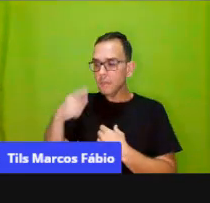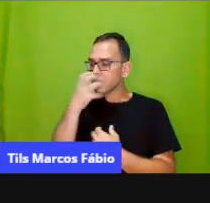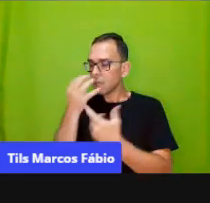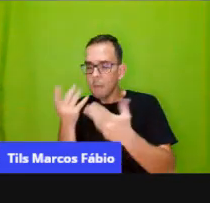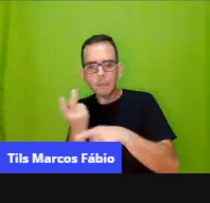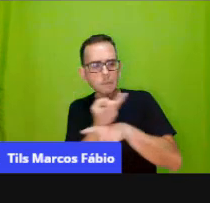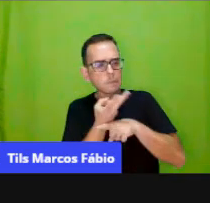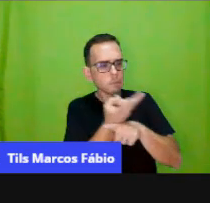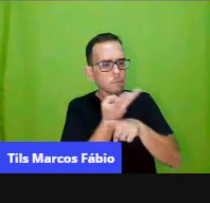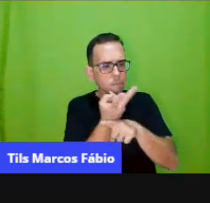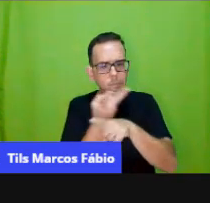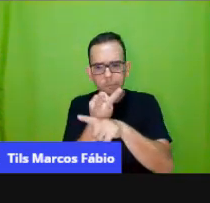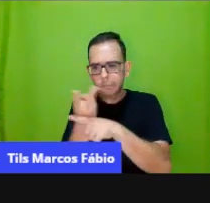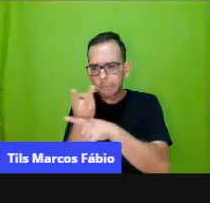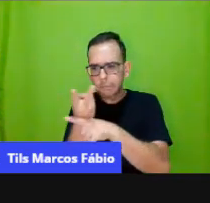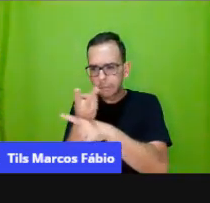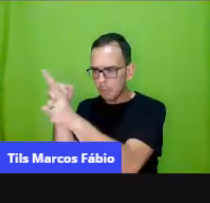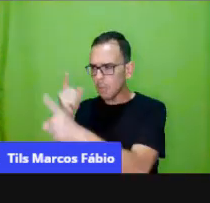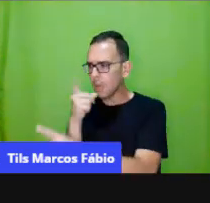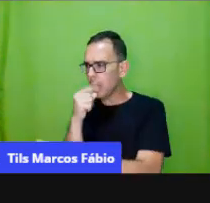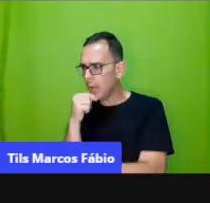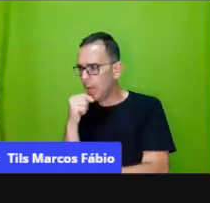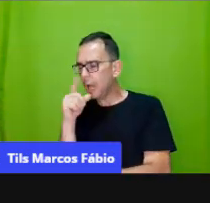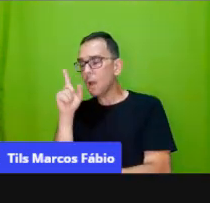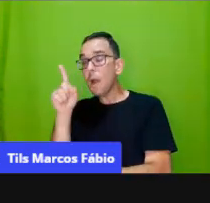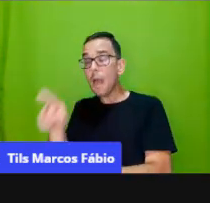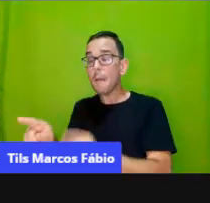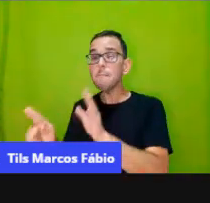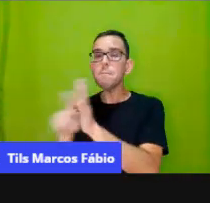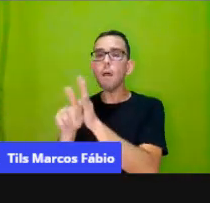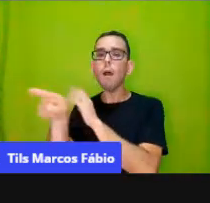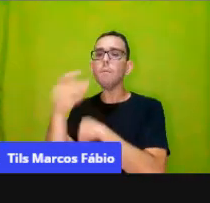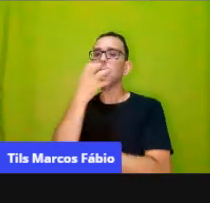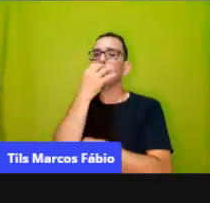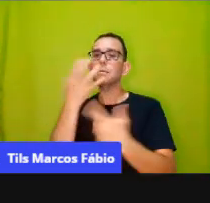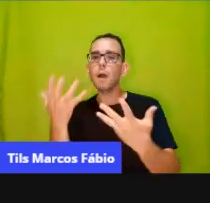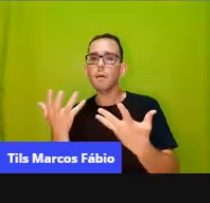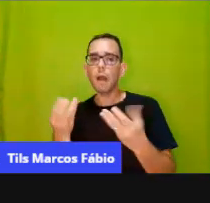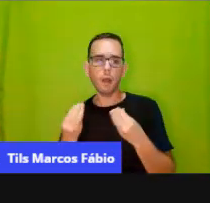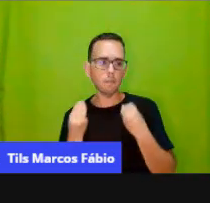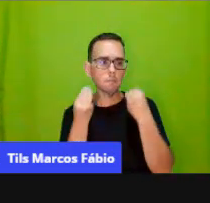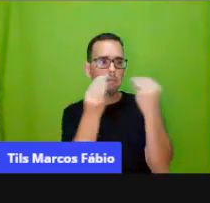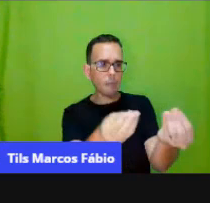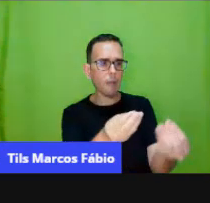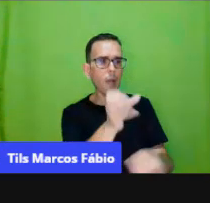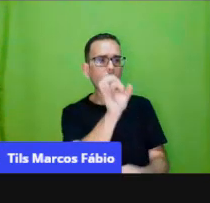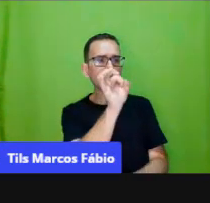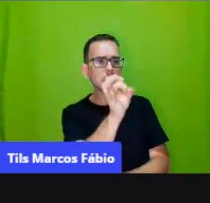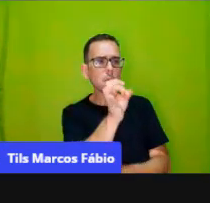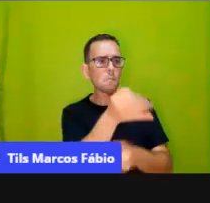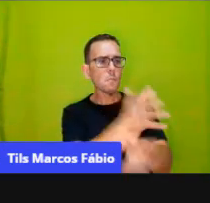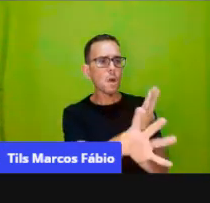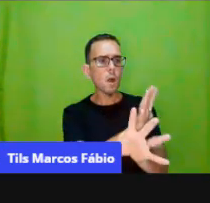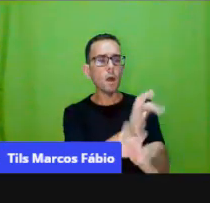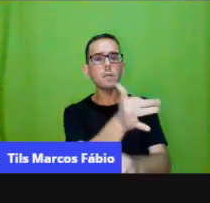água que eles obtinham vinha da presa. Só que agora a gente dá ração seca, que só tem 10% de água. Então, o